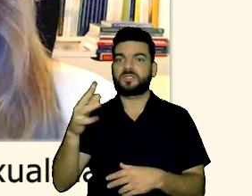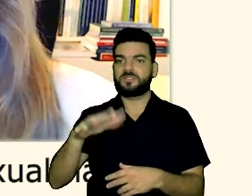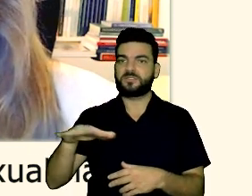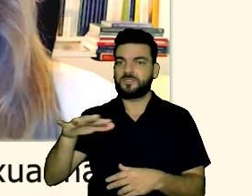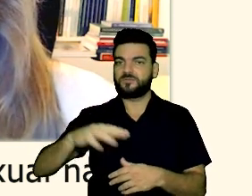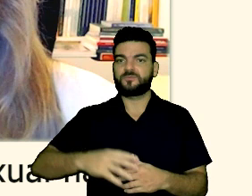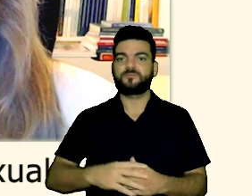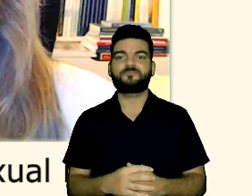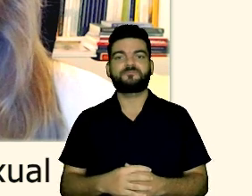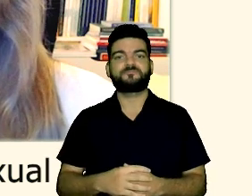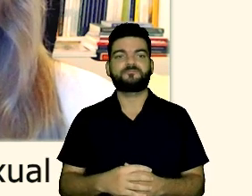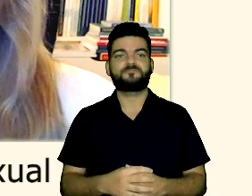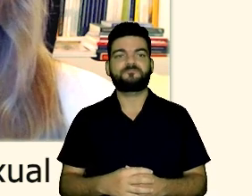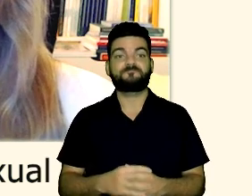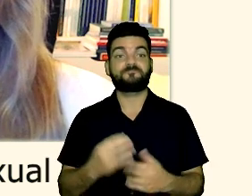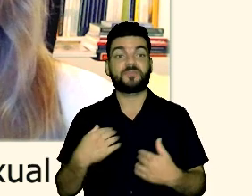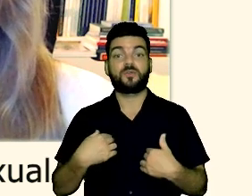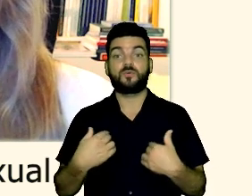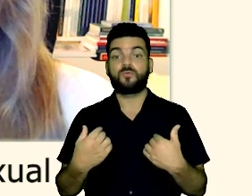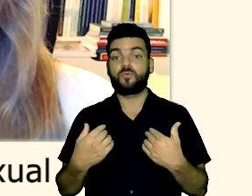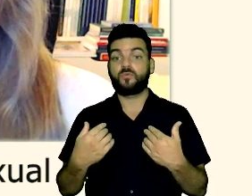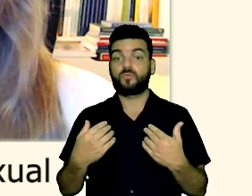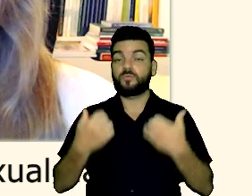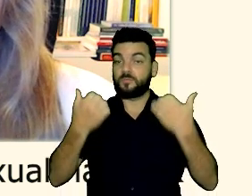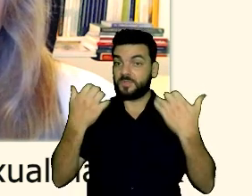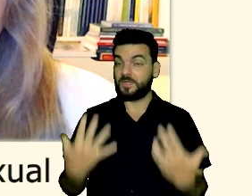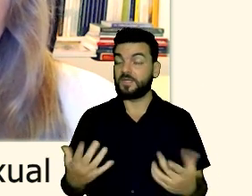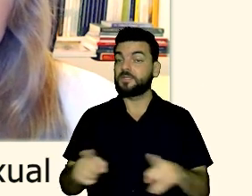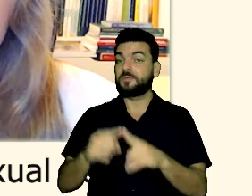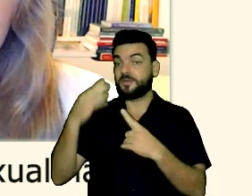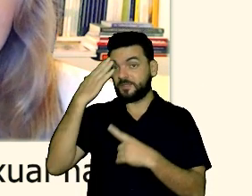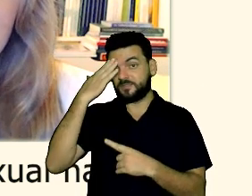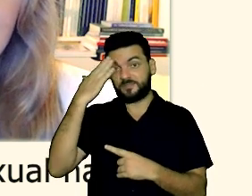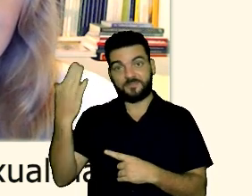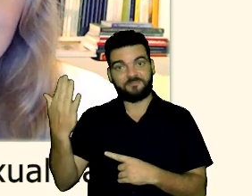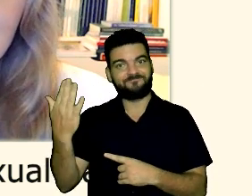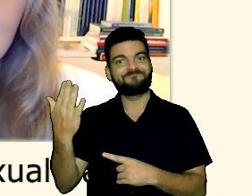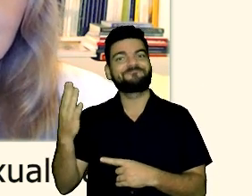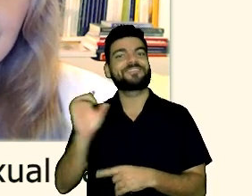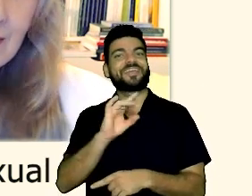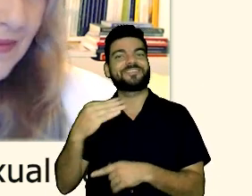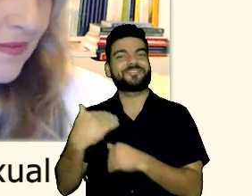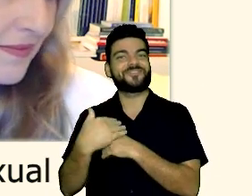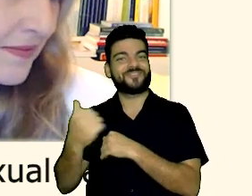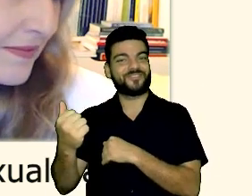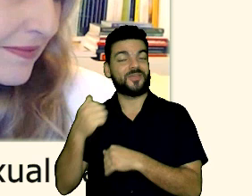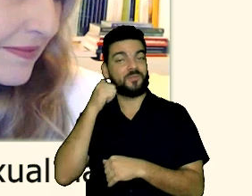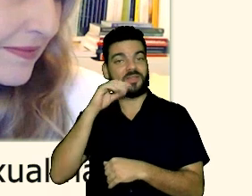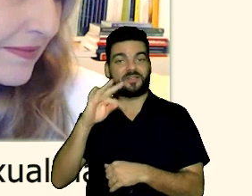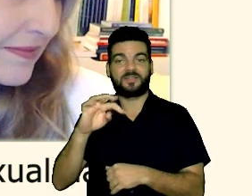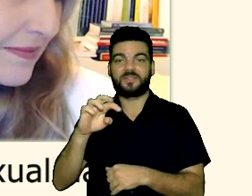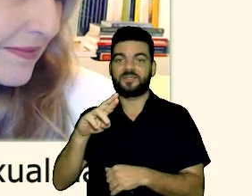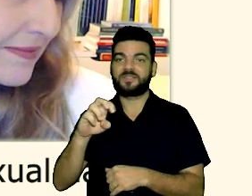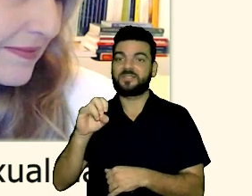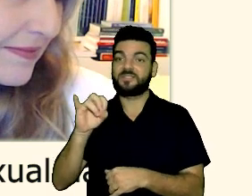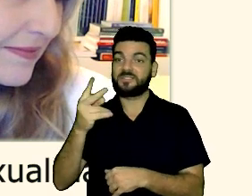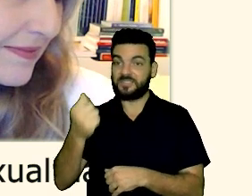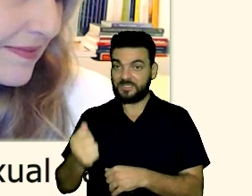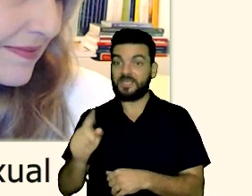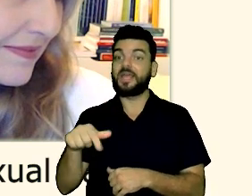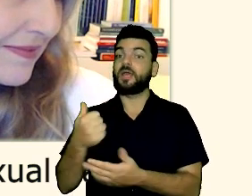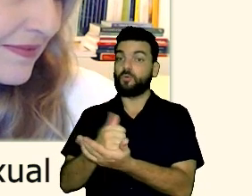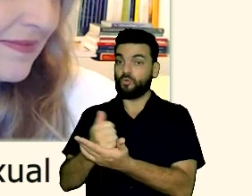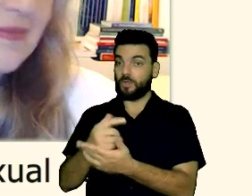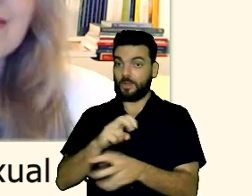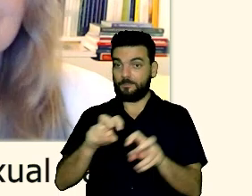agradecendo imensamente ao convite da doutora Terezinha Caserta para presidir essa mesa na data de hoje. Igualmente, para cumprimentar as